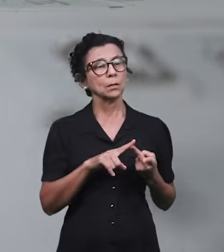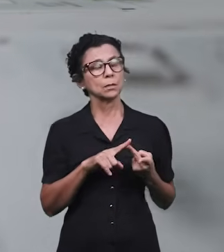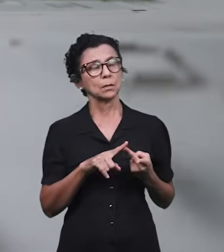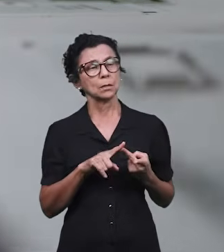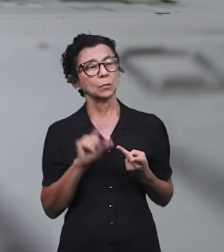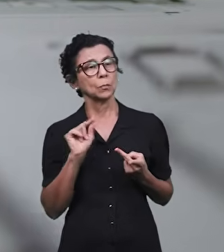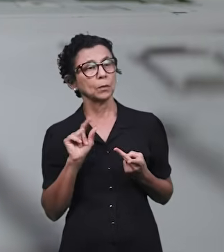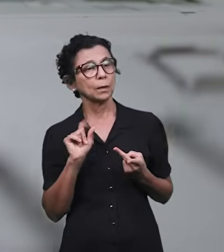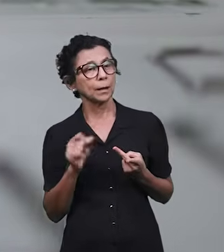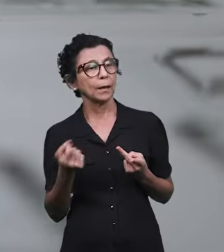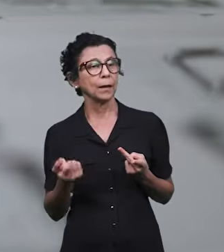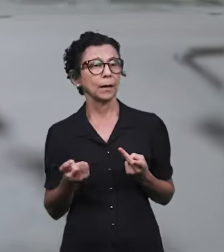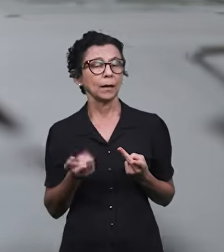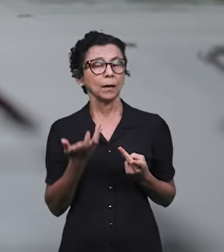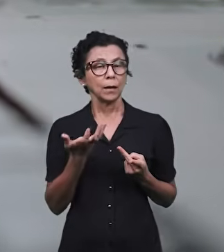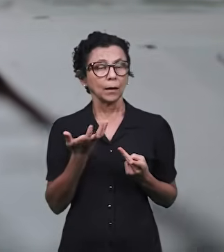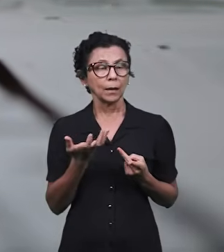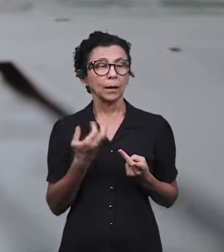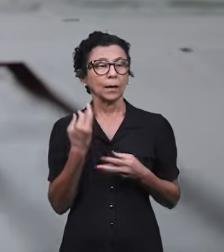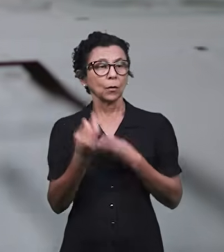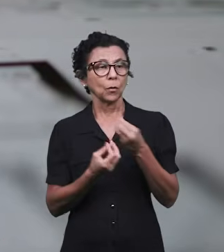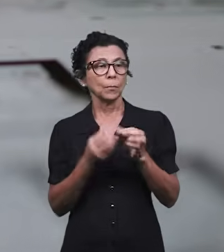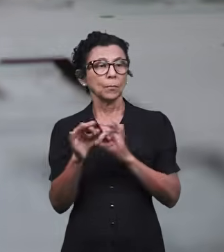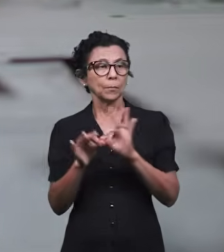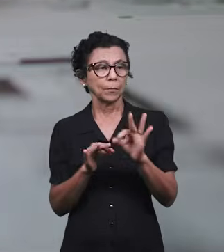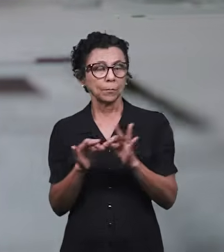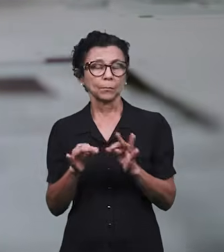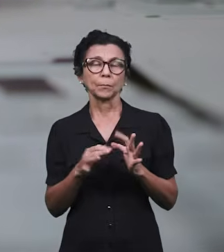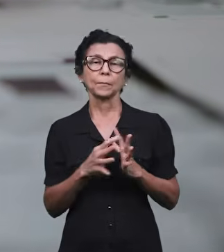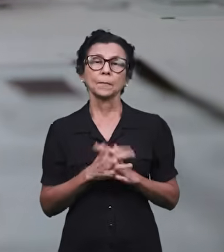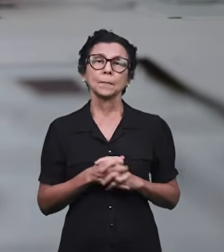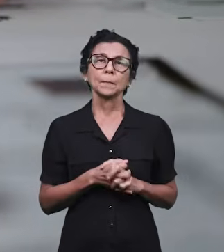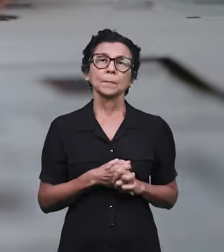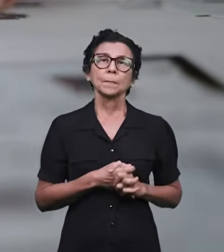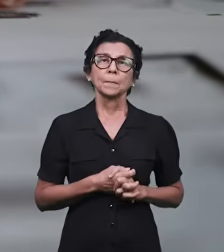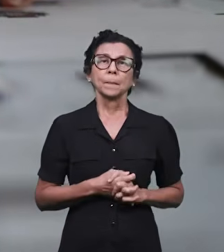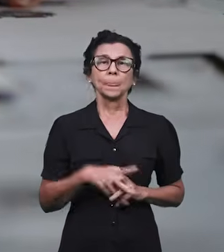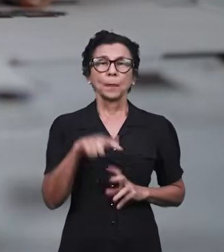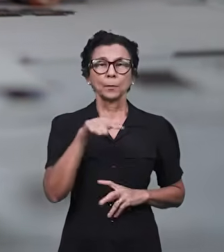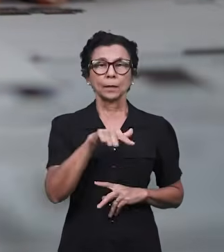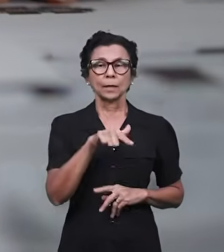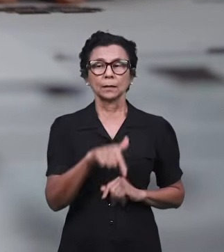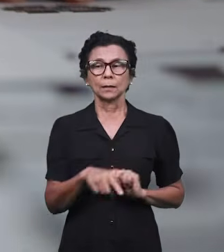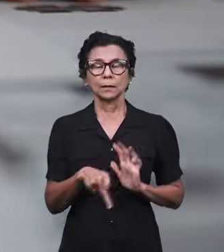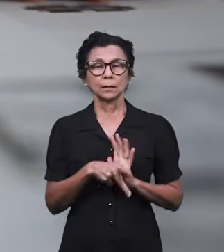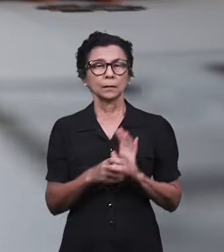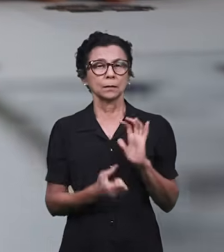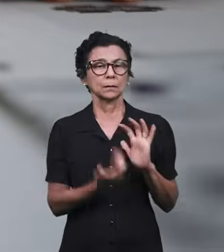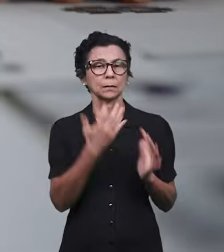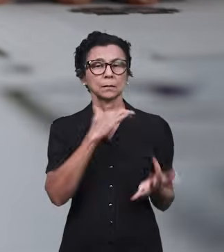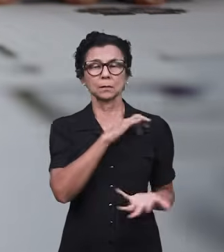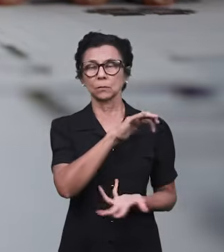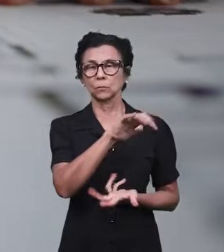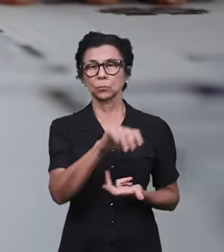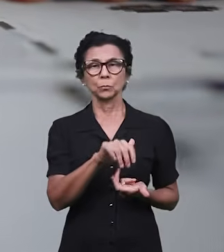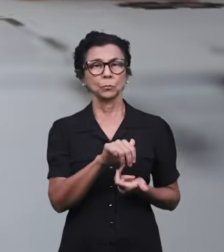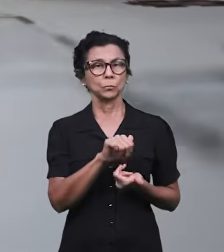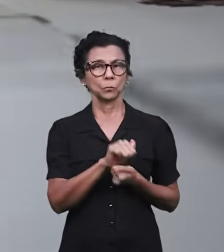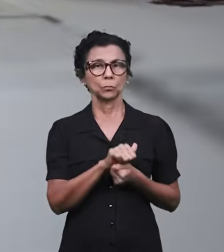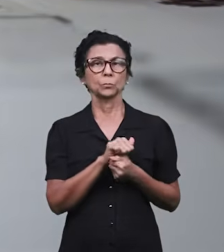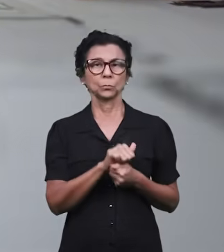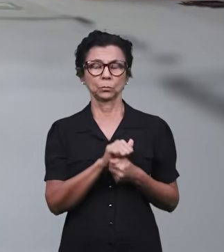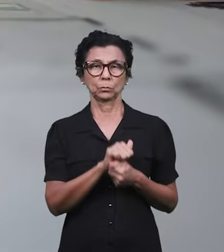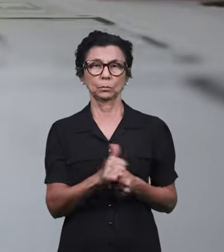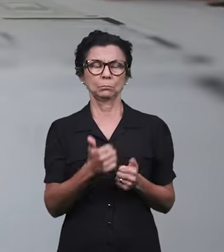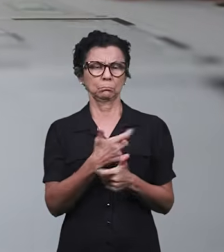quer, tal, porque aqui faz parte da obra criadora, né, da parte, né,